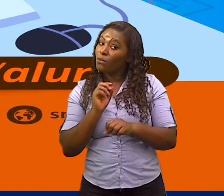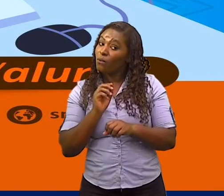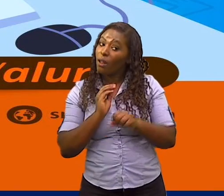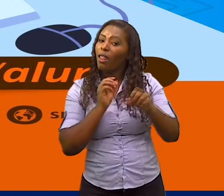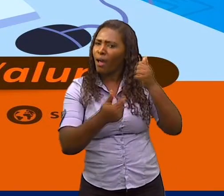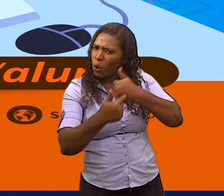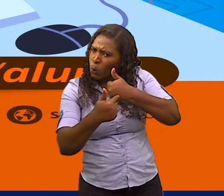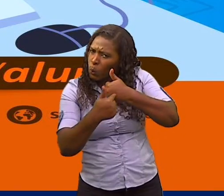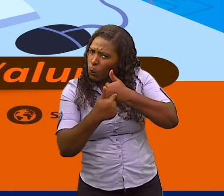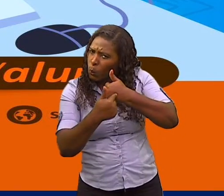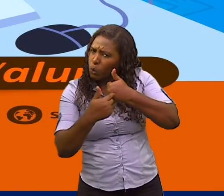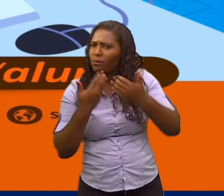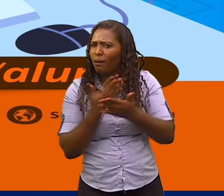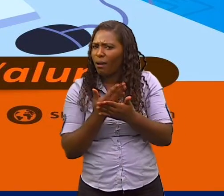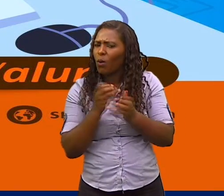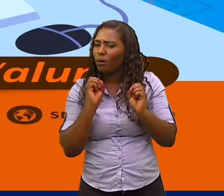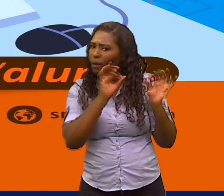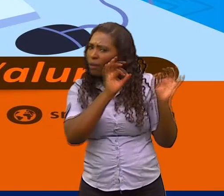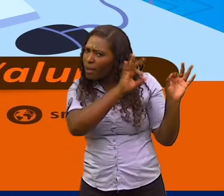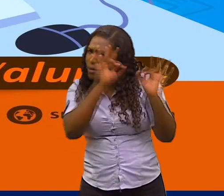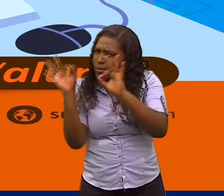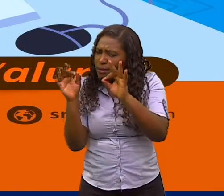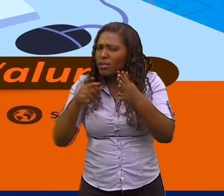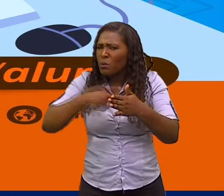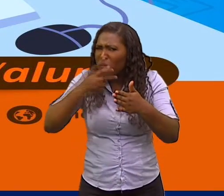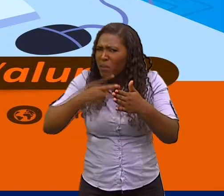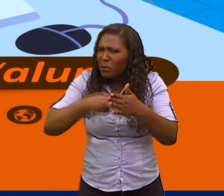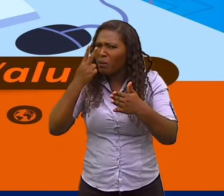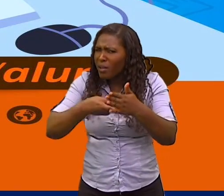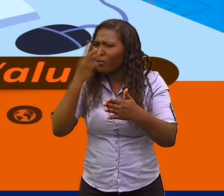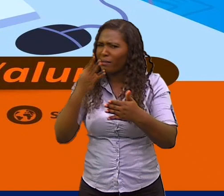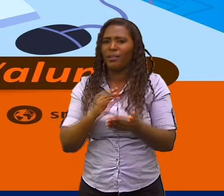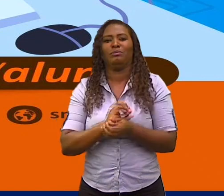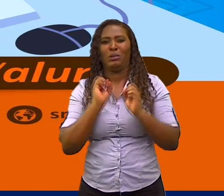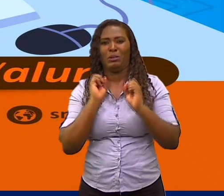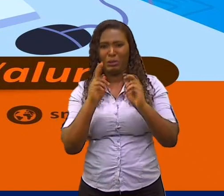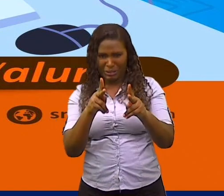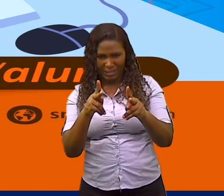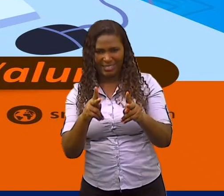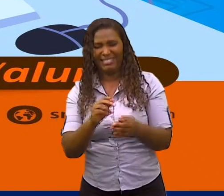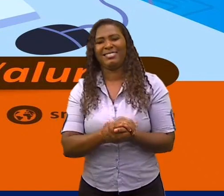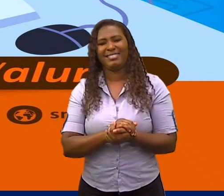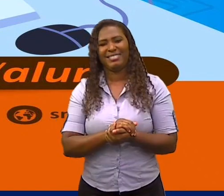seu like, curta a nossa aula, assista, repita e veja quantas vezes você